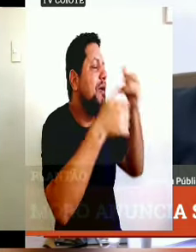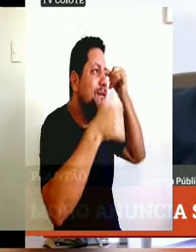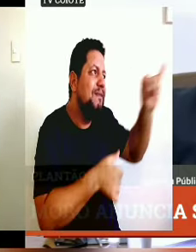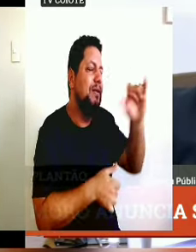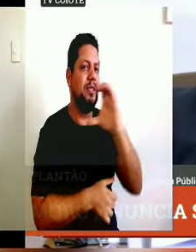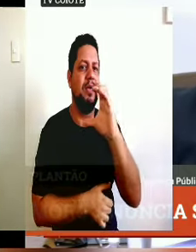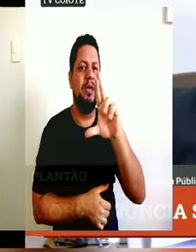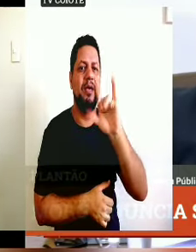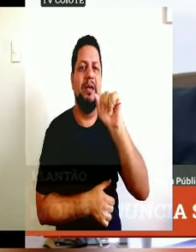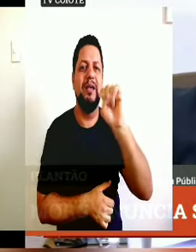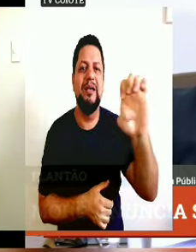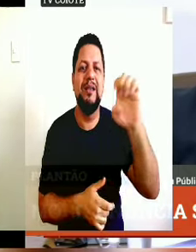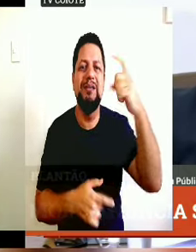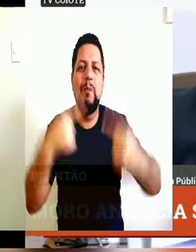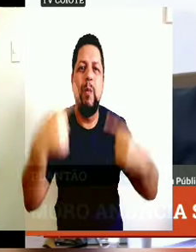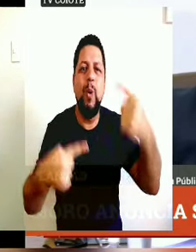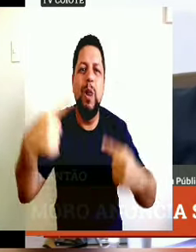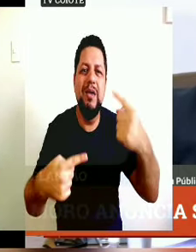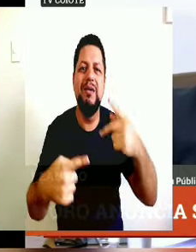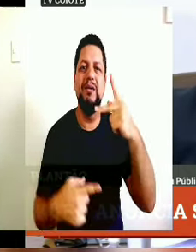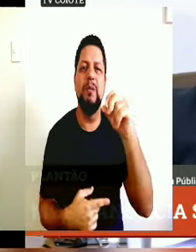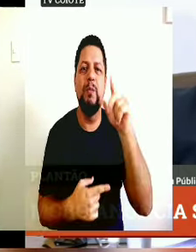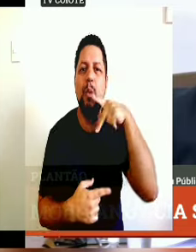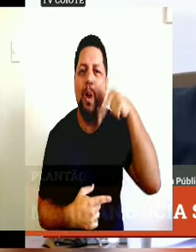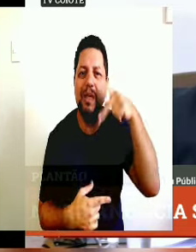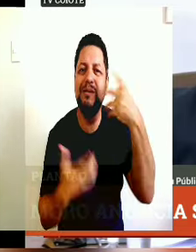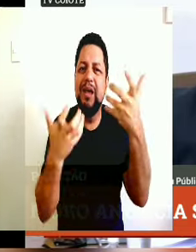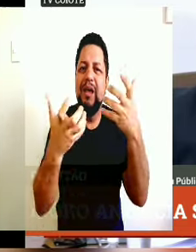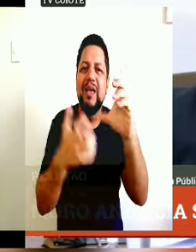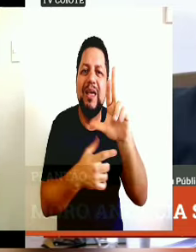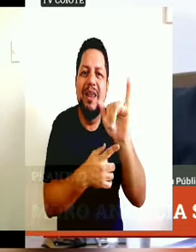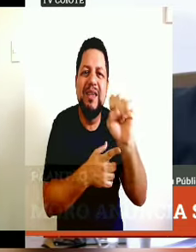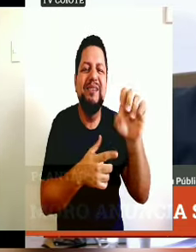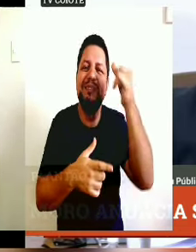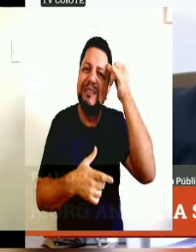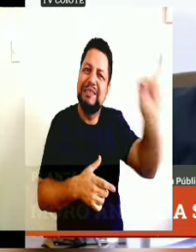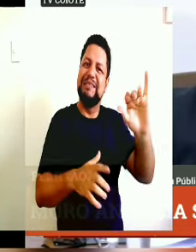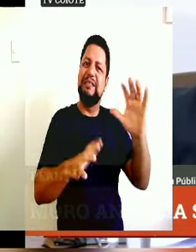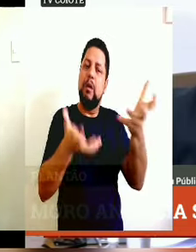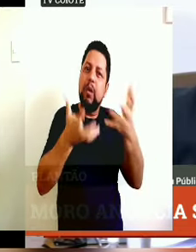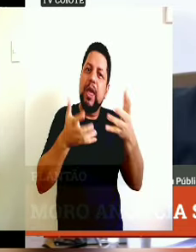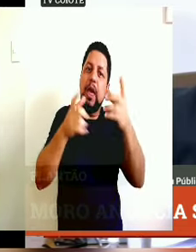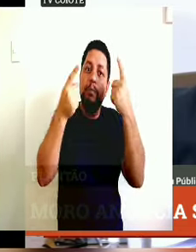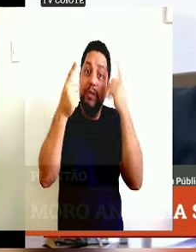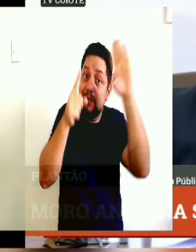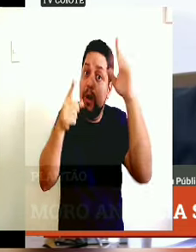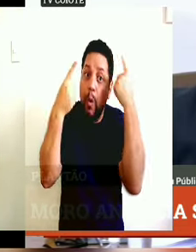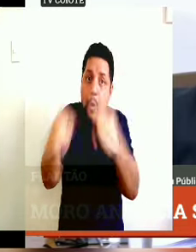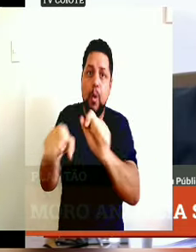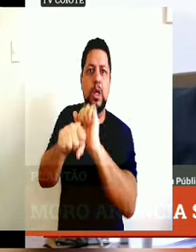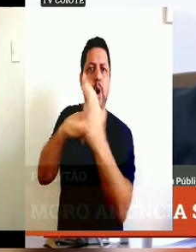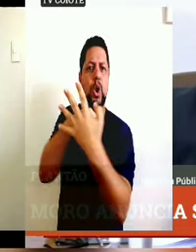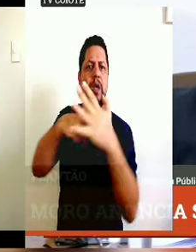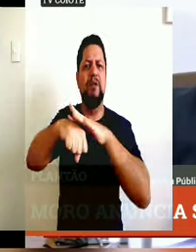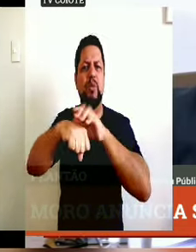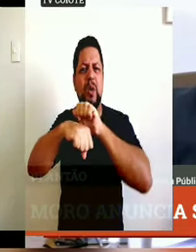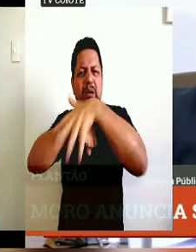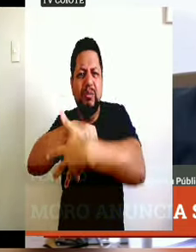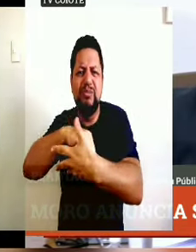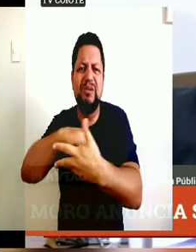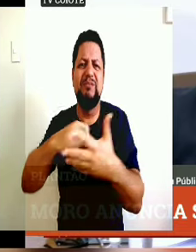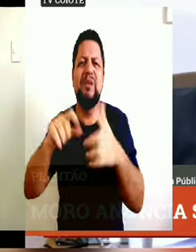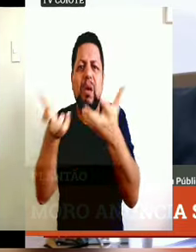política durante uma pandemia. Acho que o foco deveria ser o combate à pandemia. Mas entendi